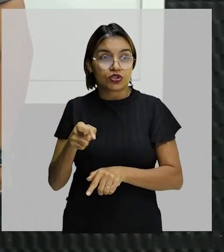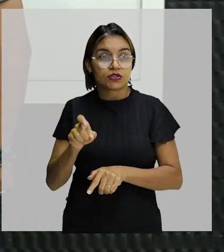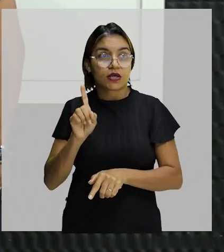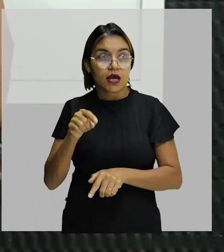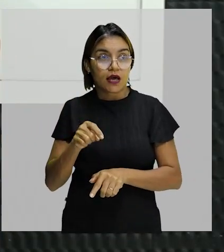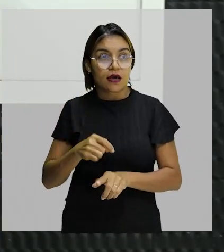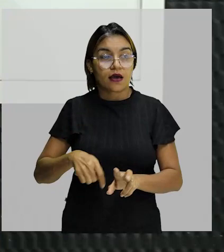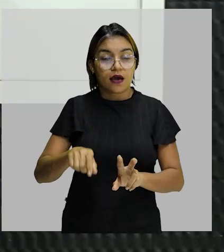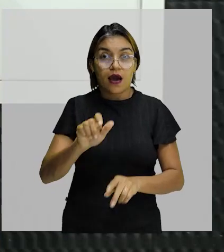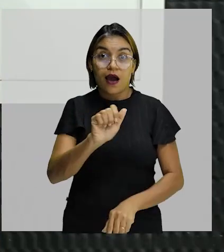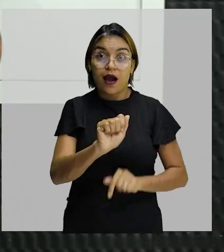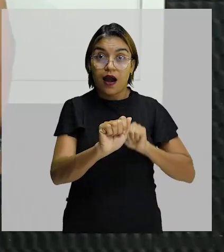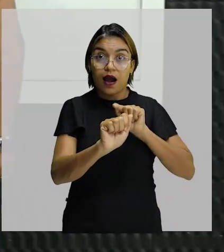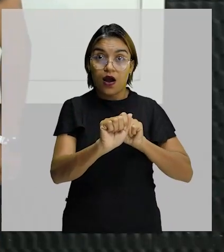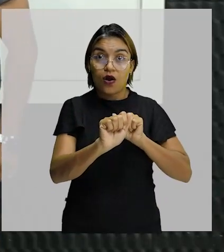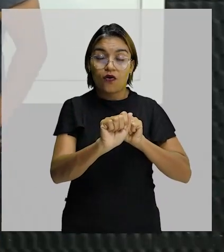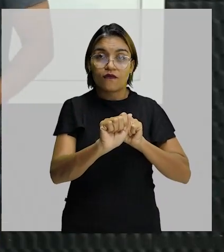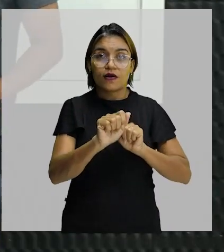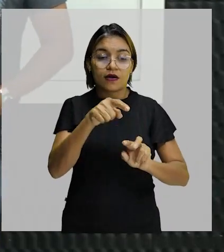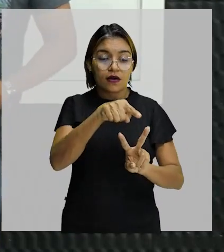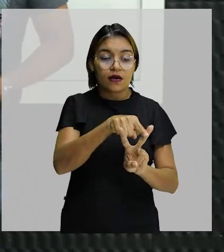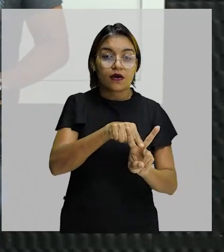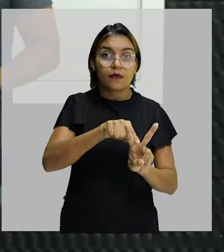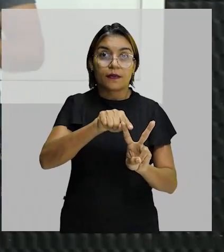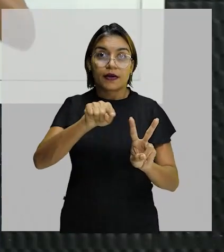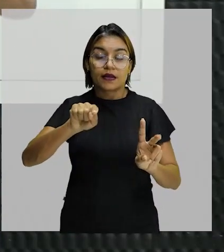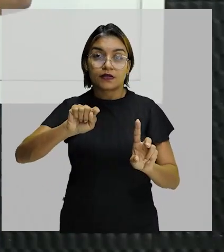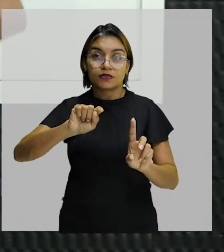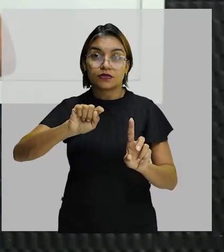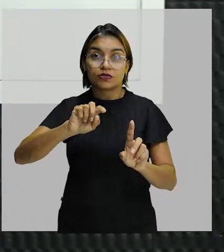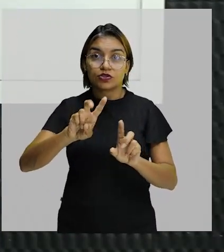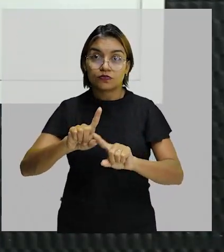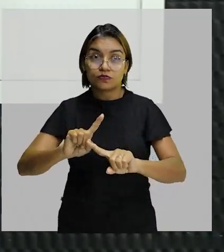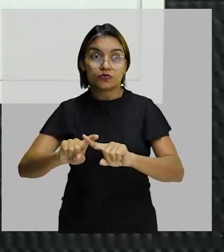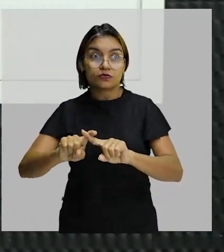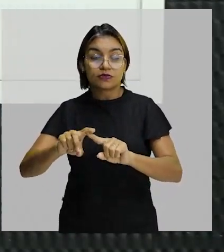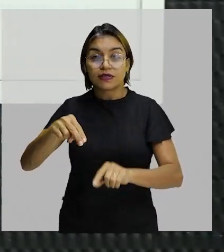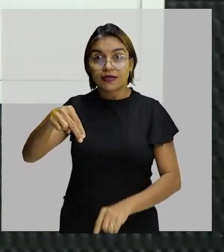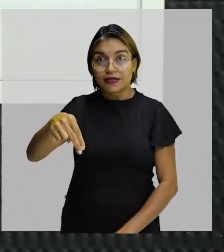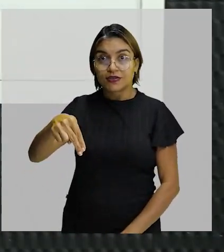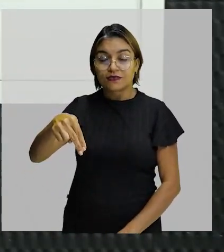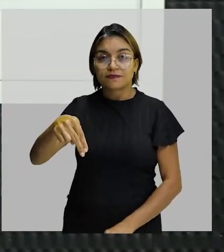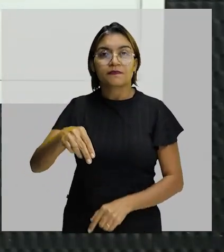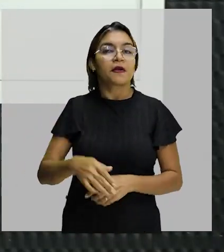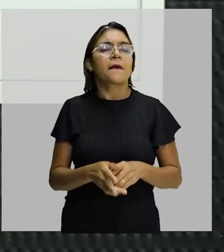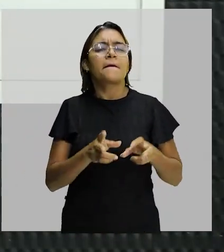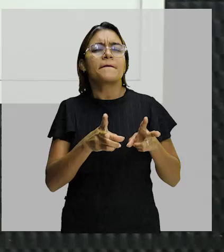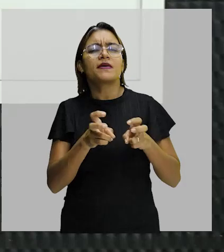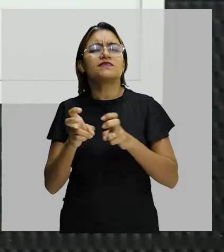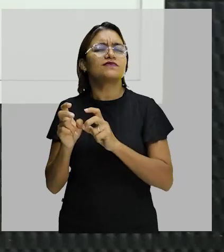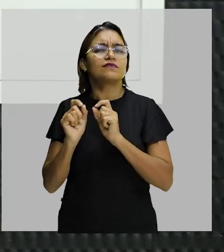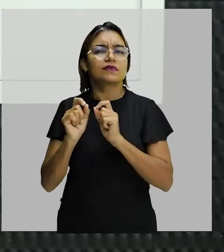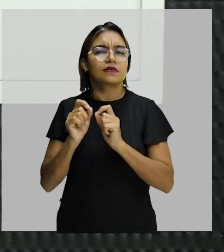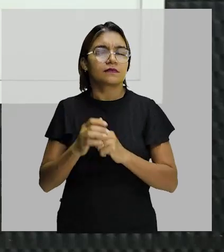uma raiz de multiplicidade m. Então, se você percebe, o que